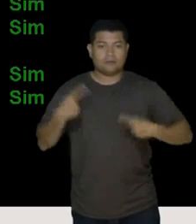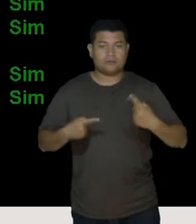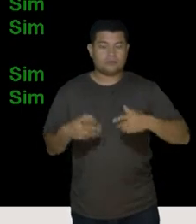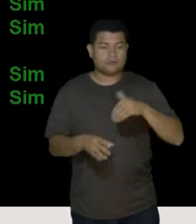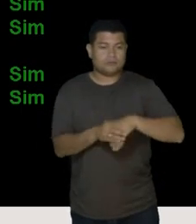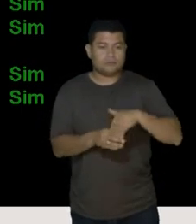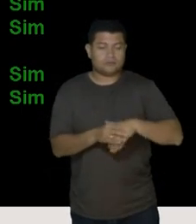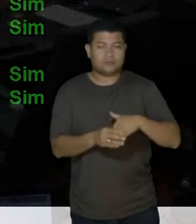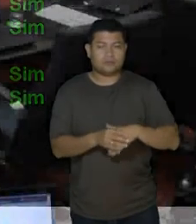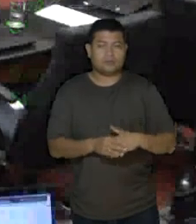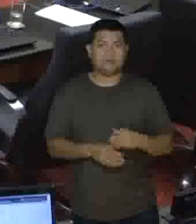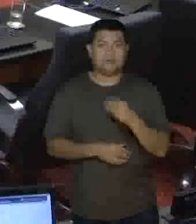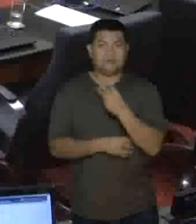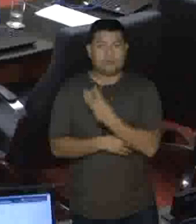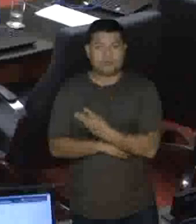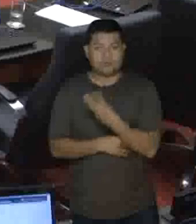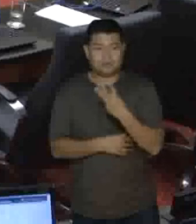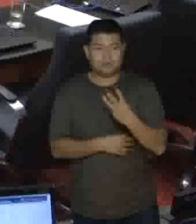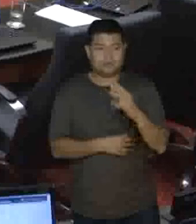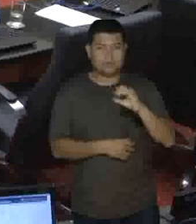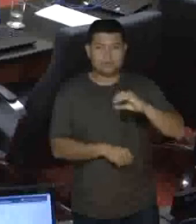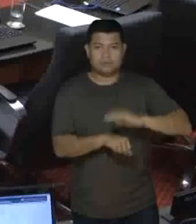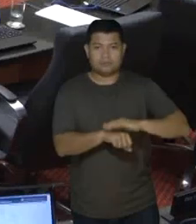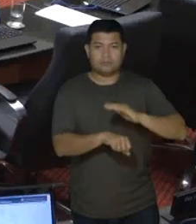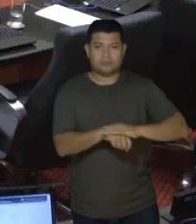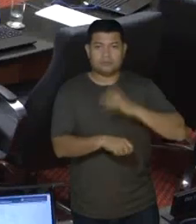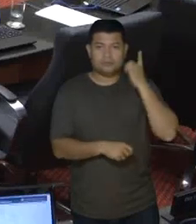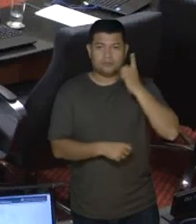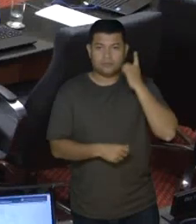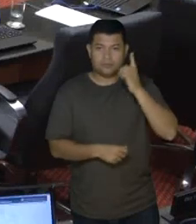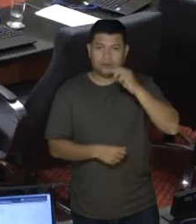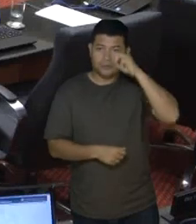único 330, de autoria do deputado Marcos Vieira, que